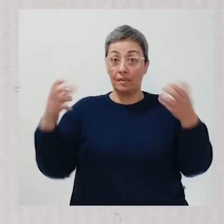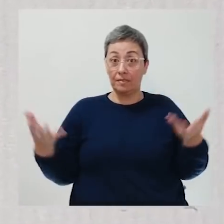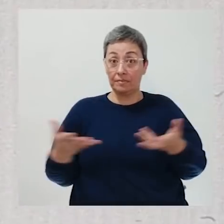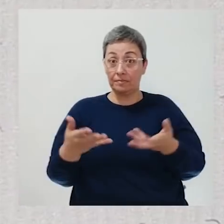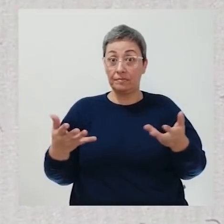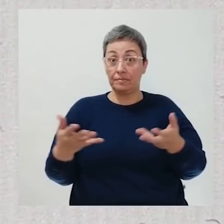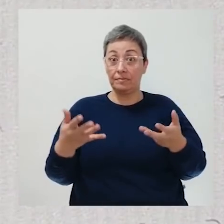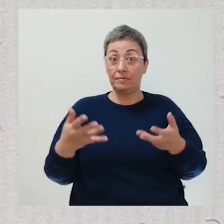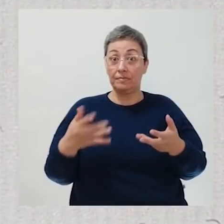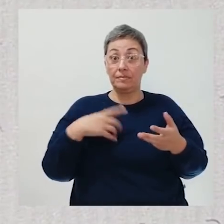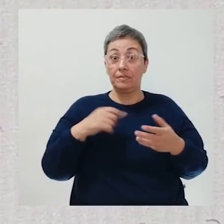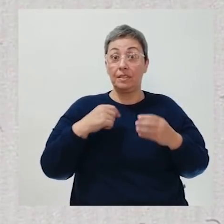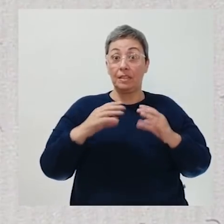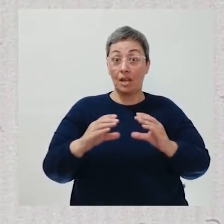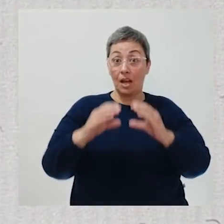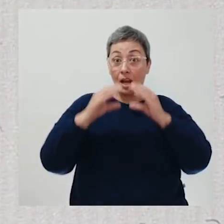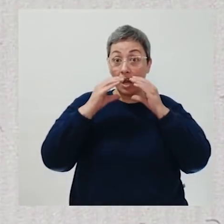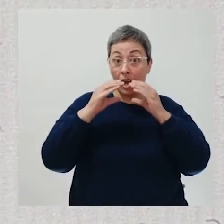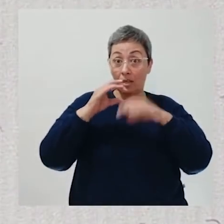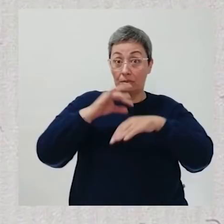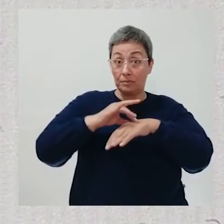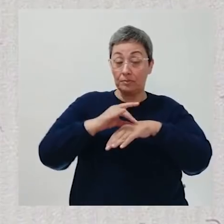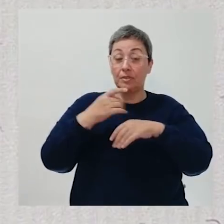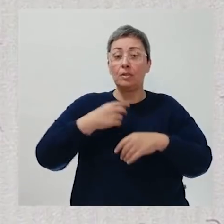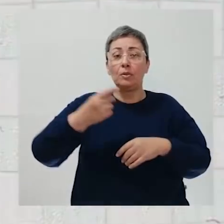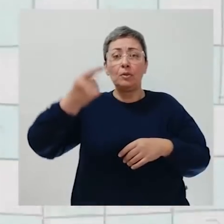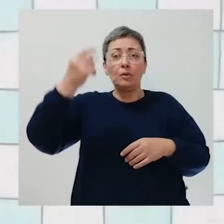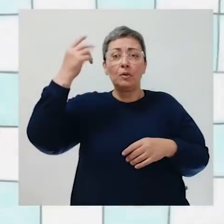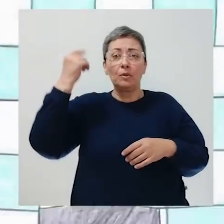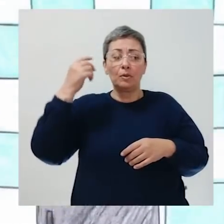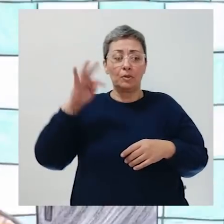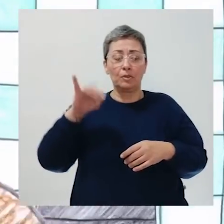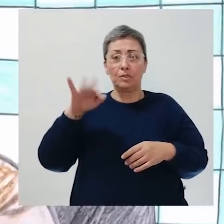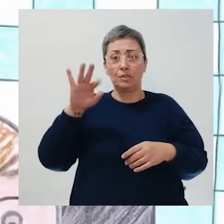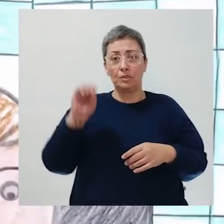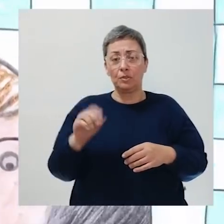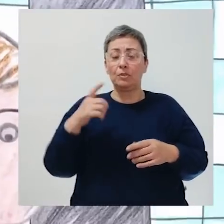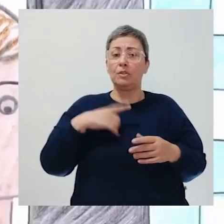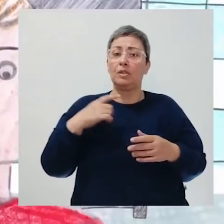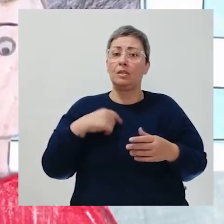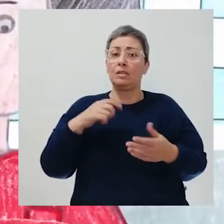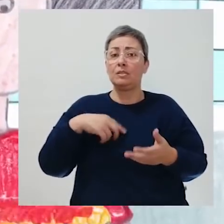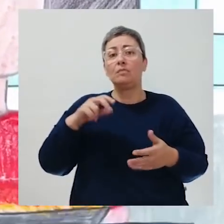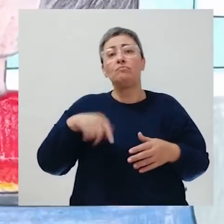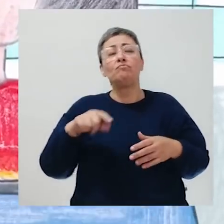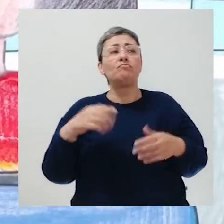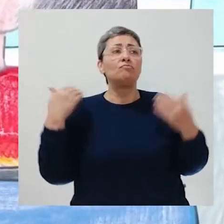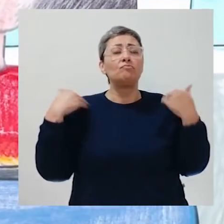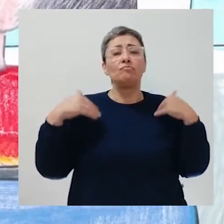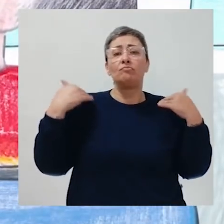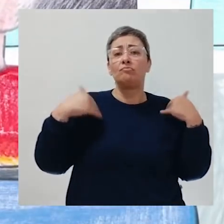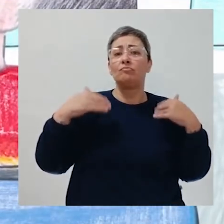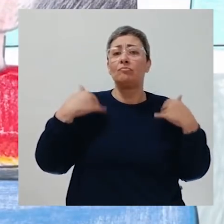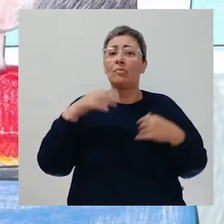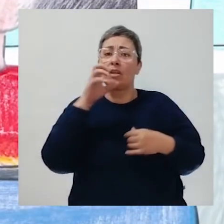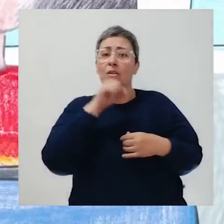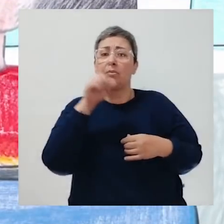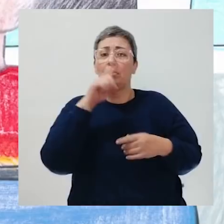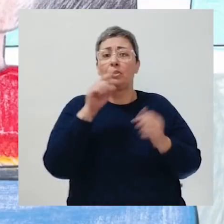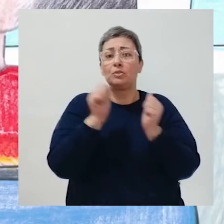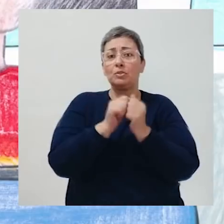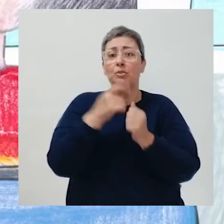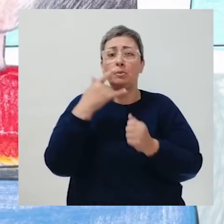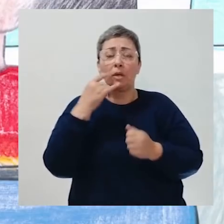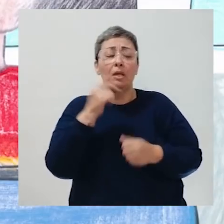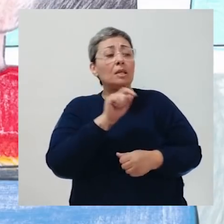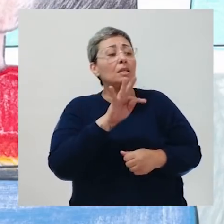Episódio de hoje, hambúrguer. Era uma vez o Tito, que estava passando o fim de semana com seu pai. E aí,